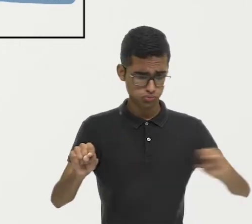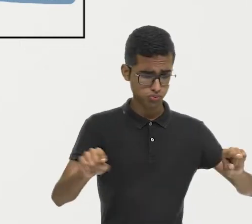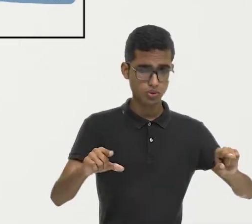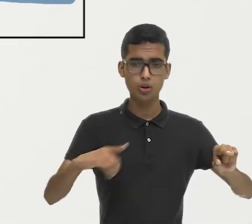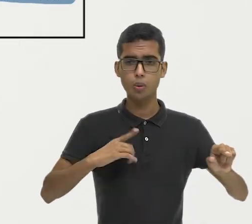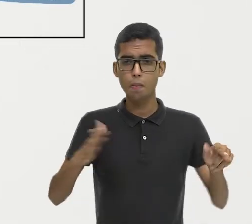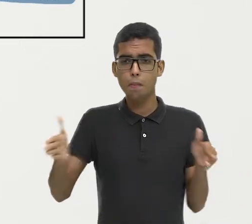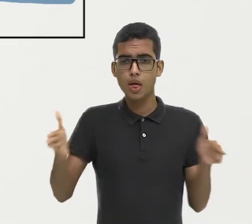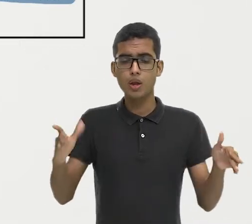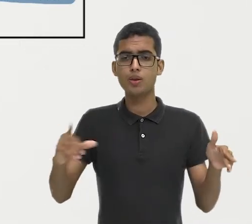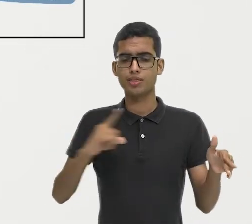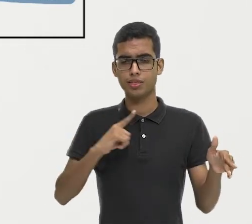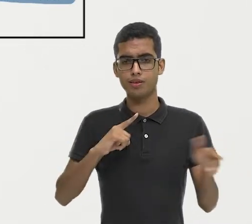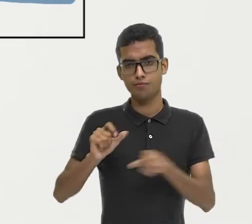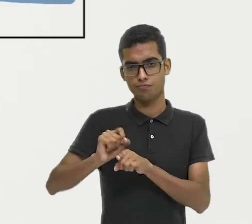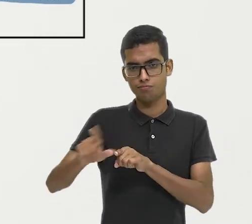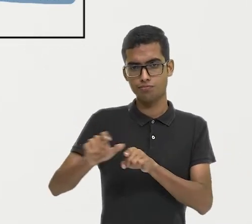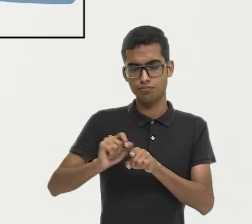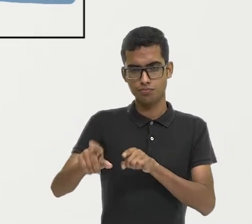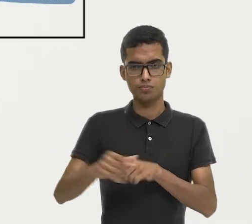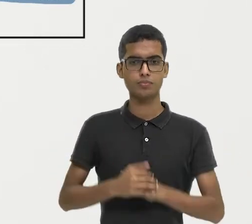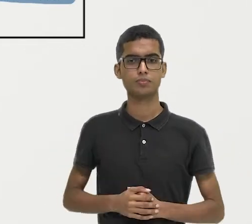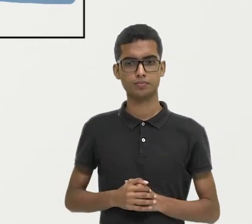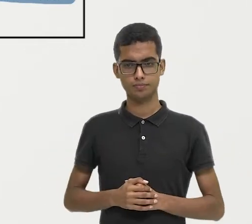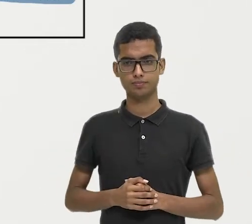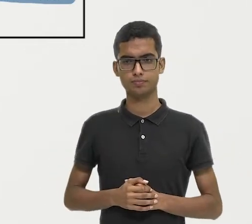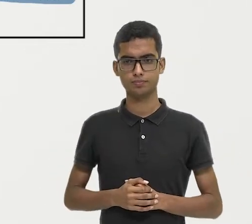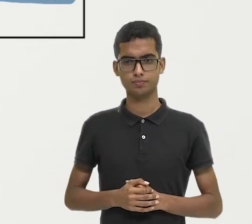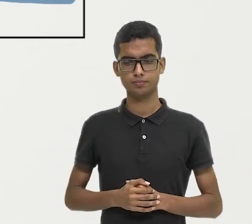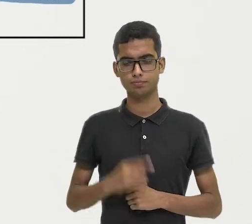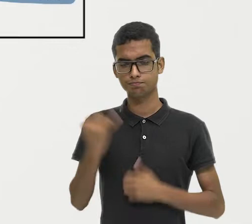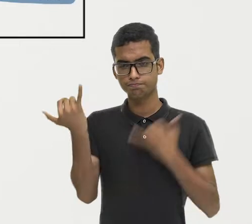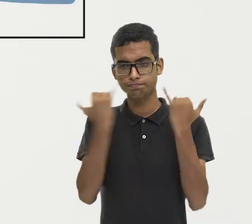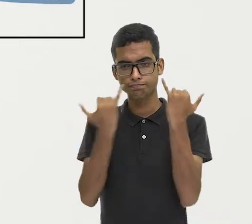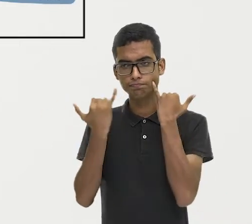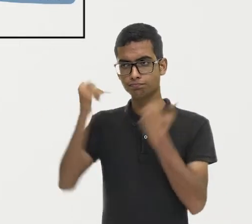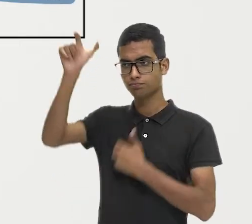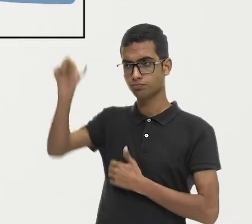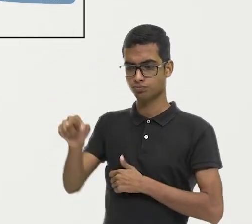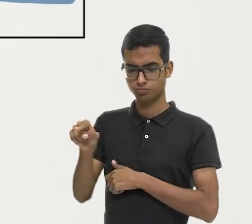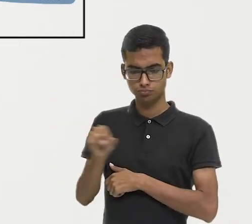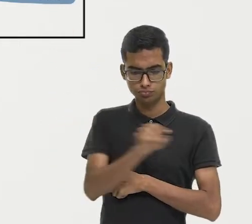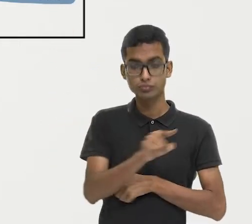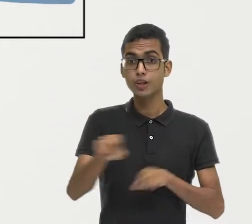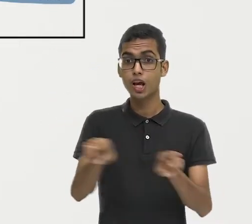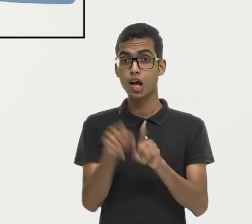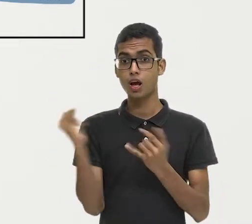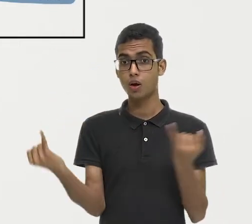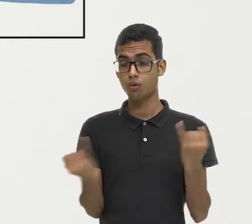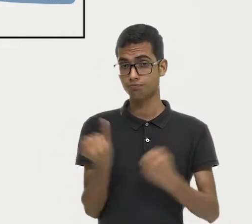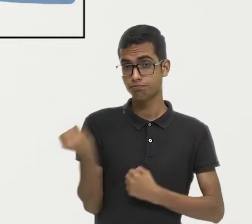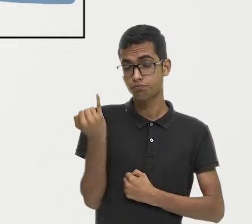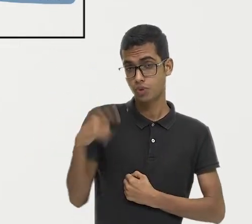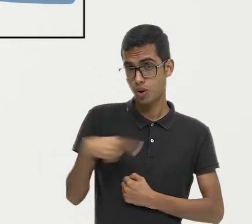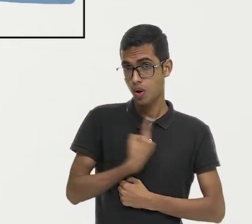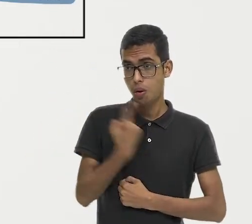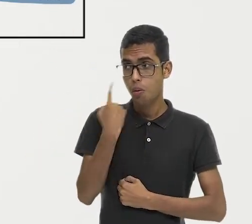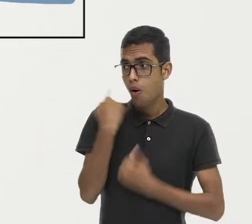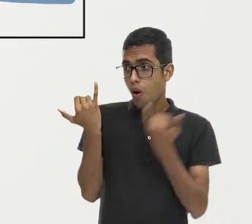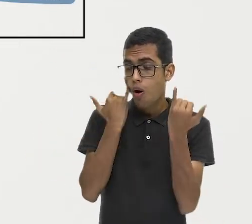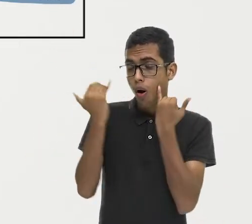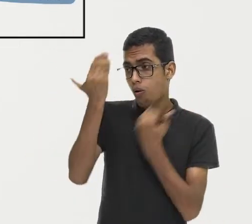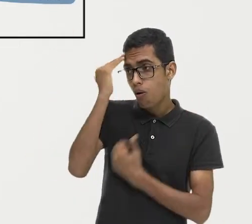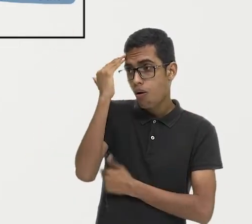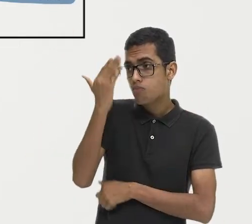aqui na nossa horizontal, tá bom? Então, todas essas informações são importantes para que a